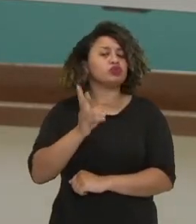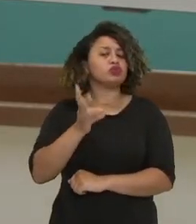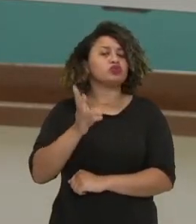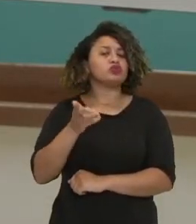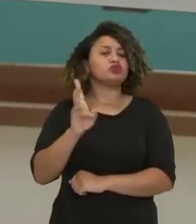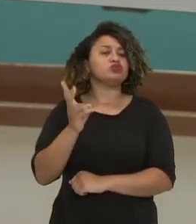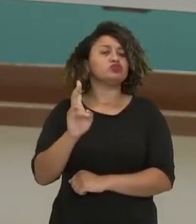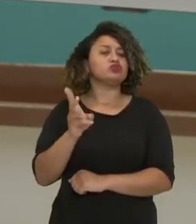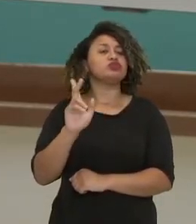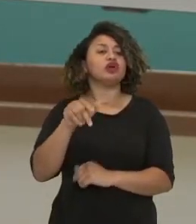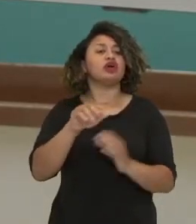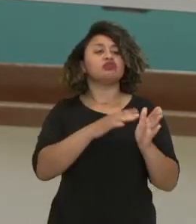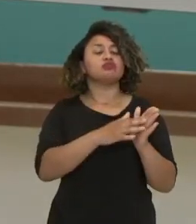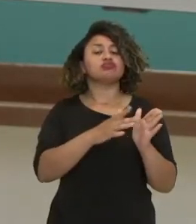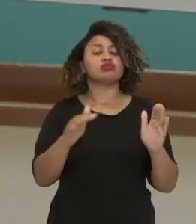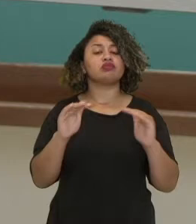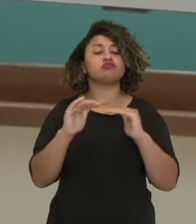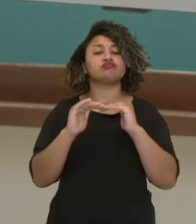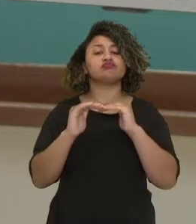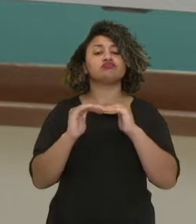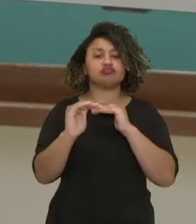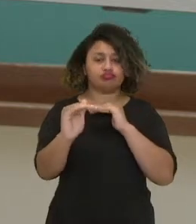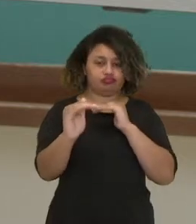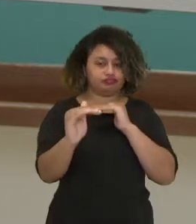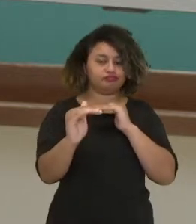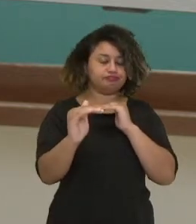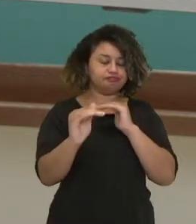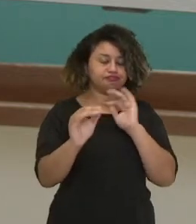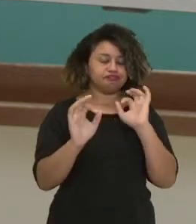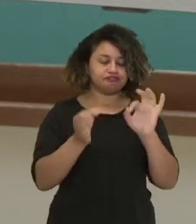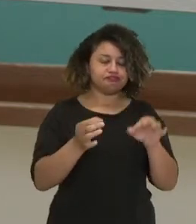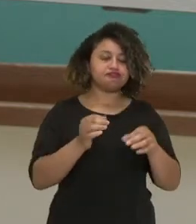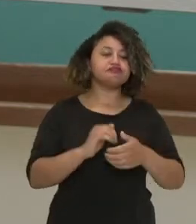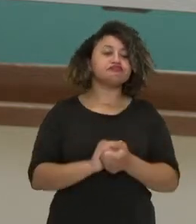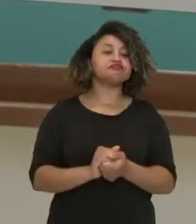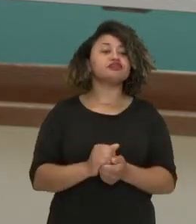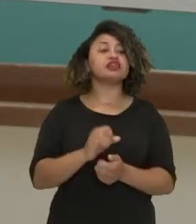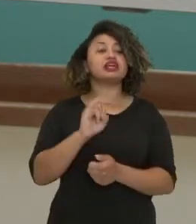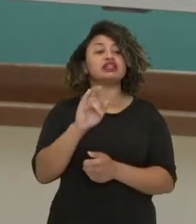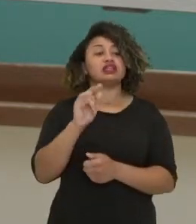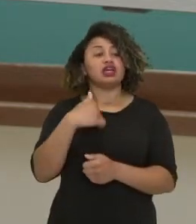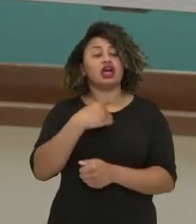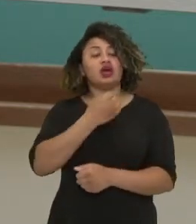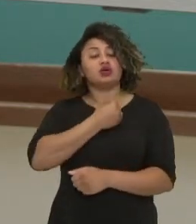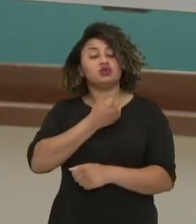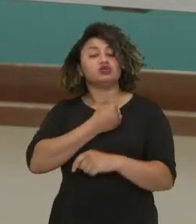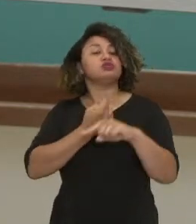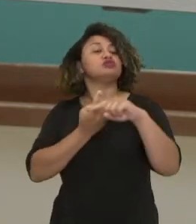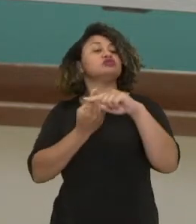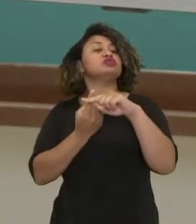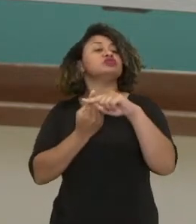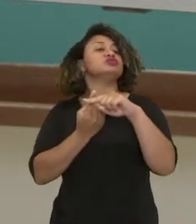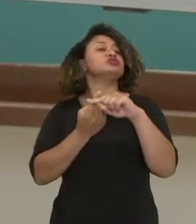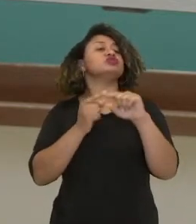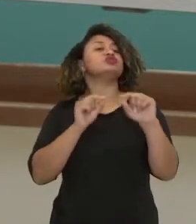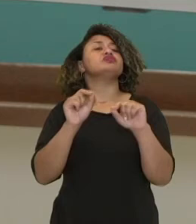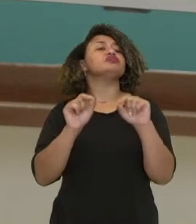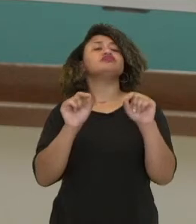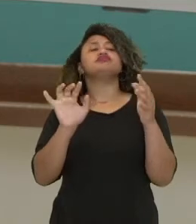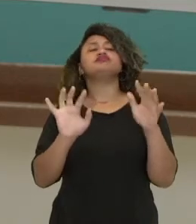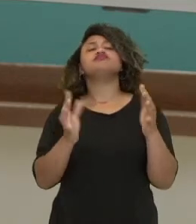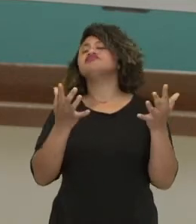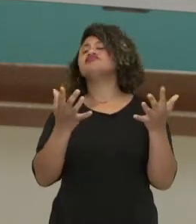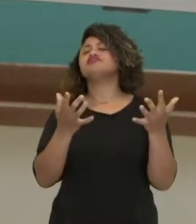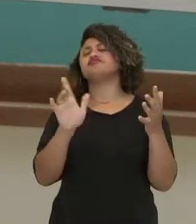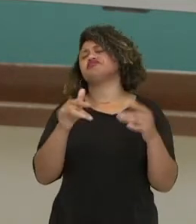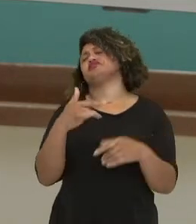seja, é uma sequência constante. E quando ela é positiva, o que será que acontece? A professora, é